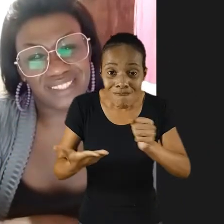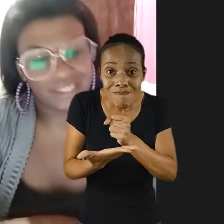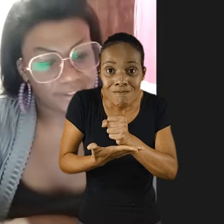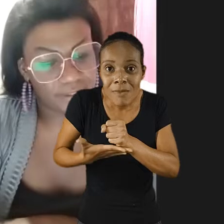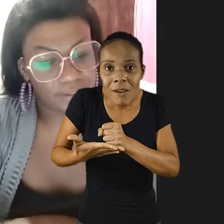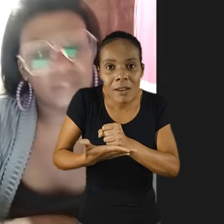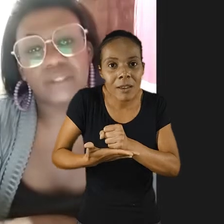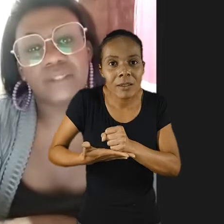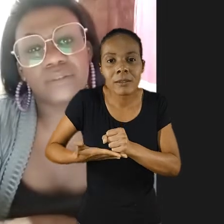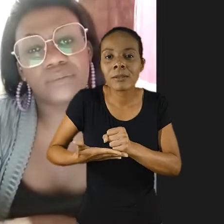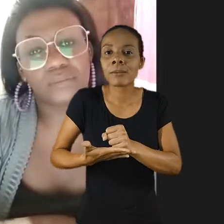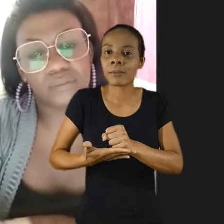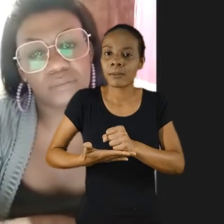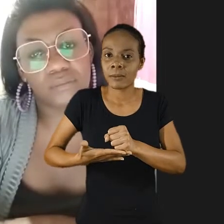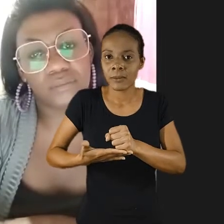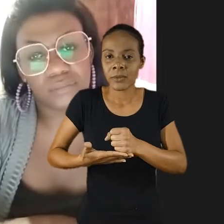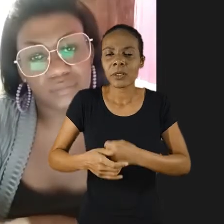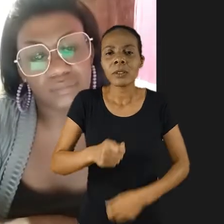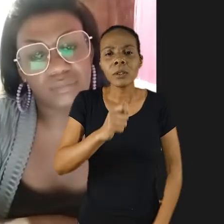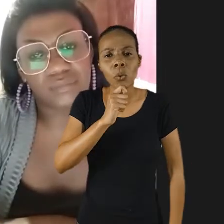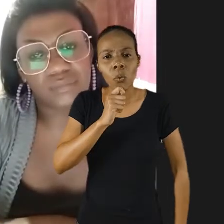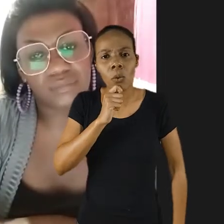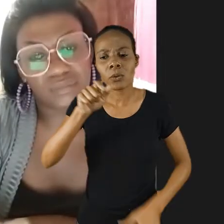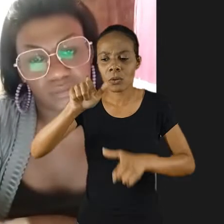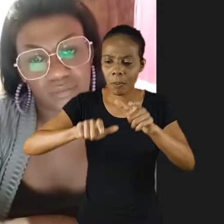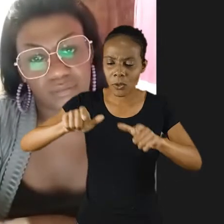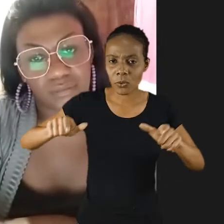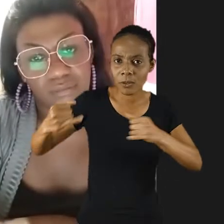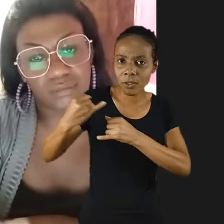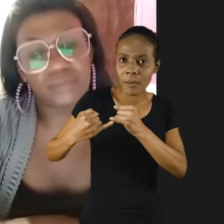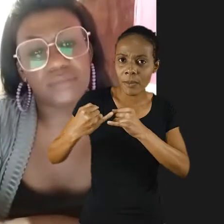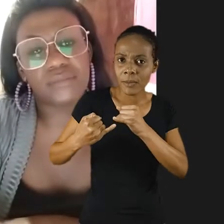enquanto houver alguém dos meus